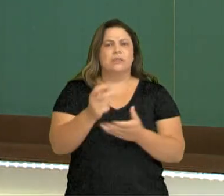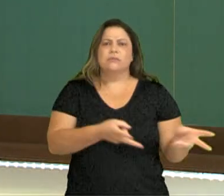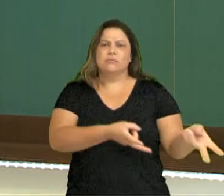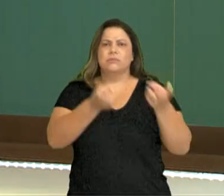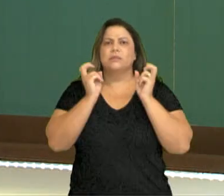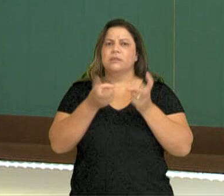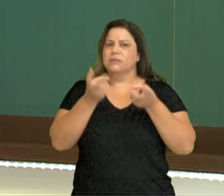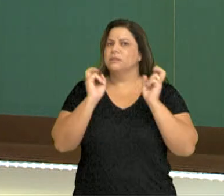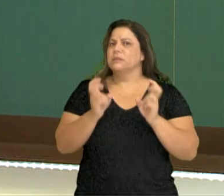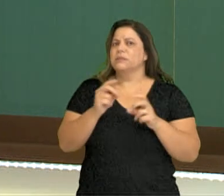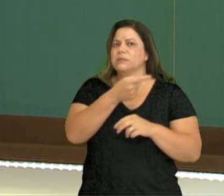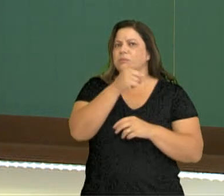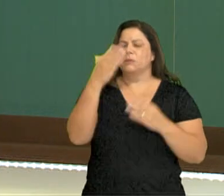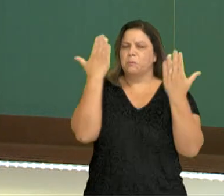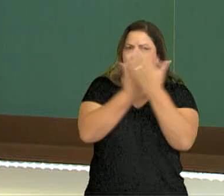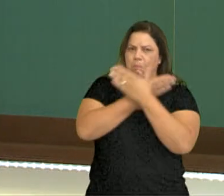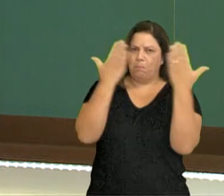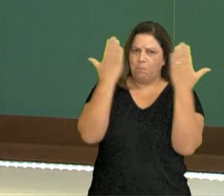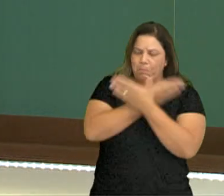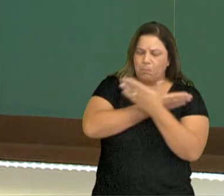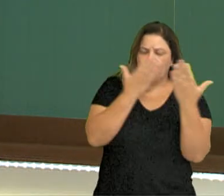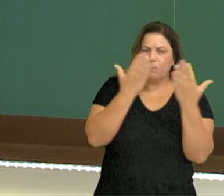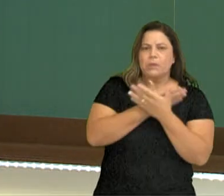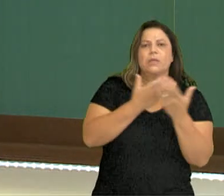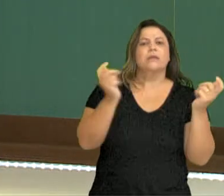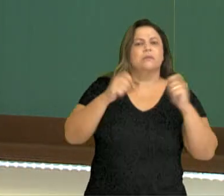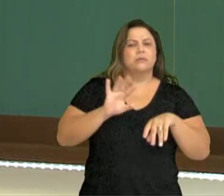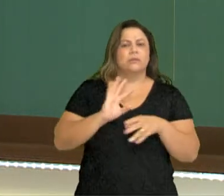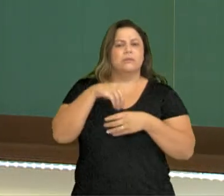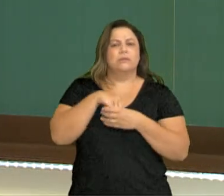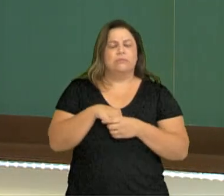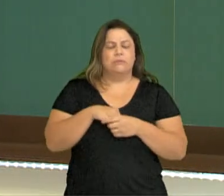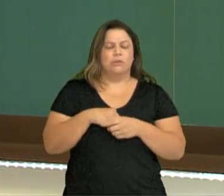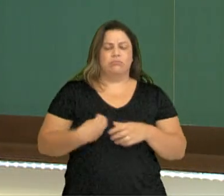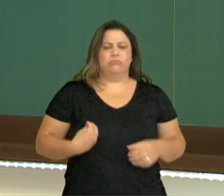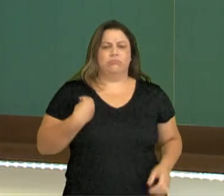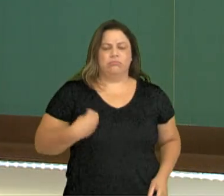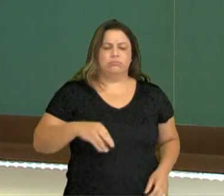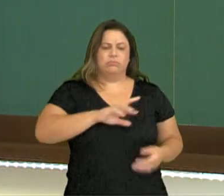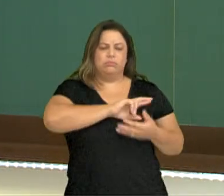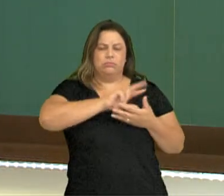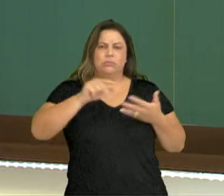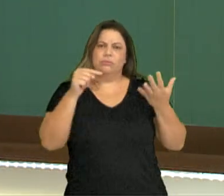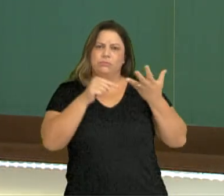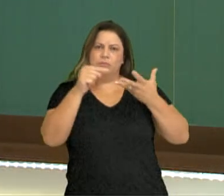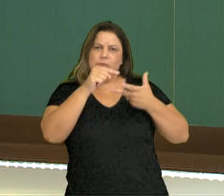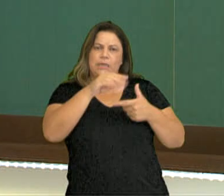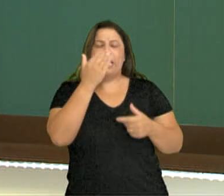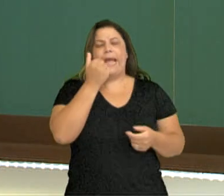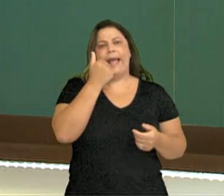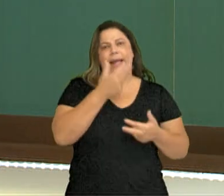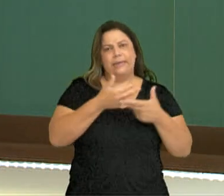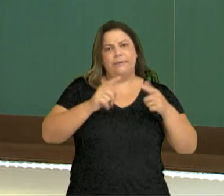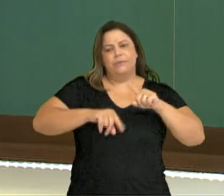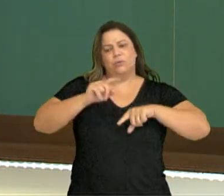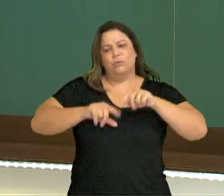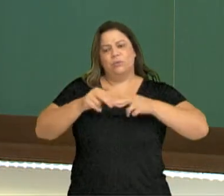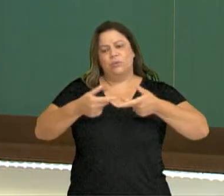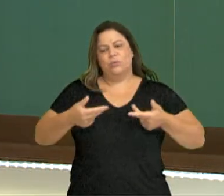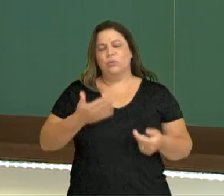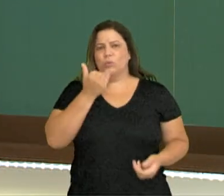seres, né, que não são visíveis a olho nu, eles estão presentes em diversos, né, alimentos, produtos que a gente